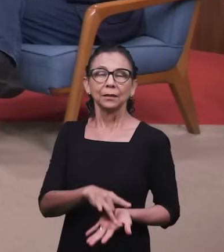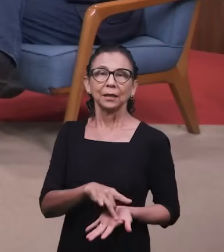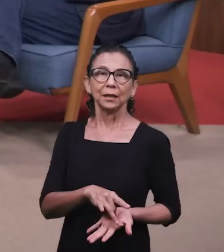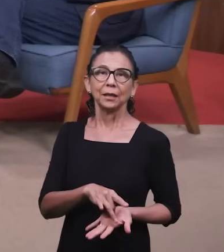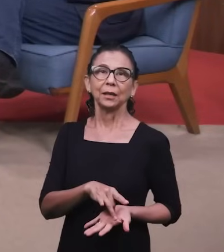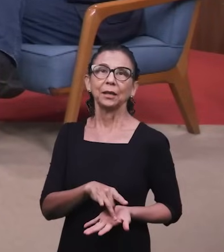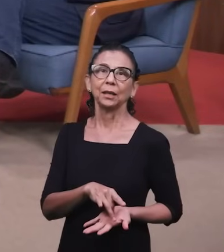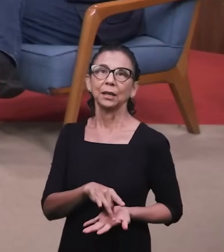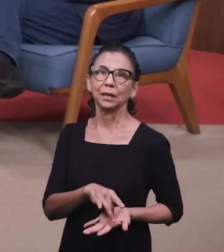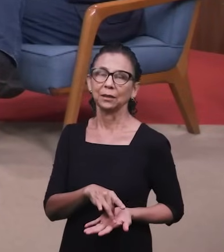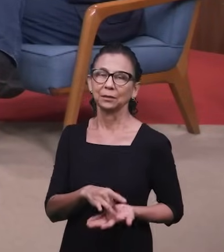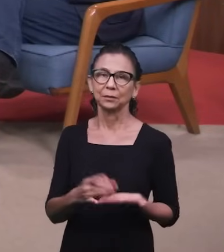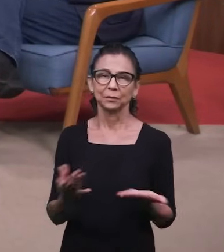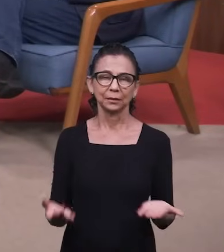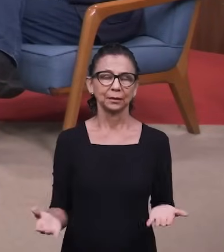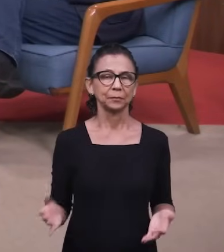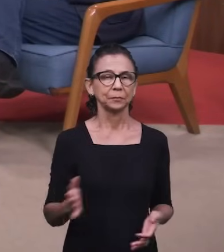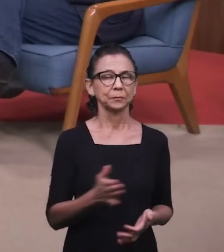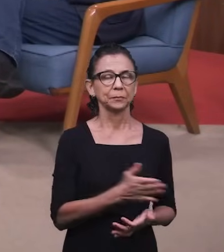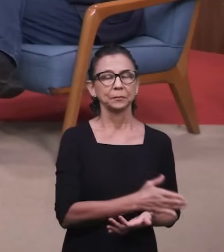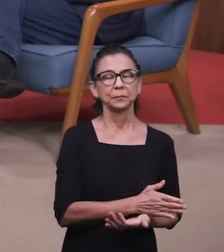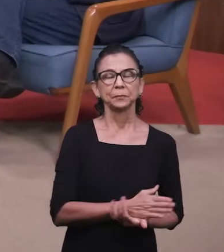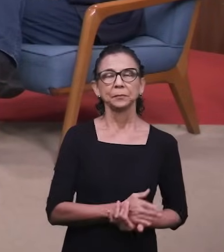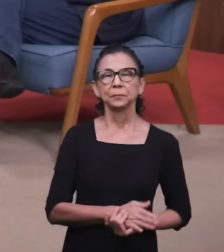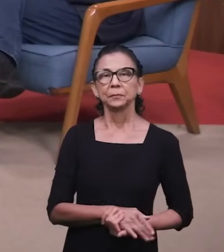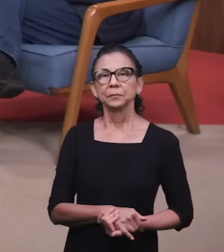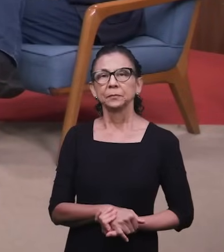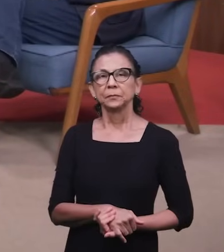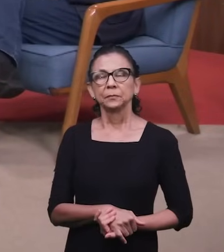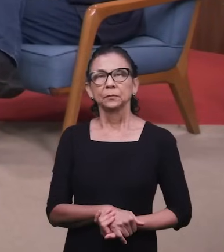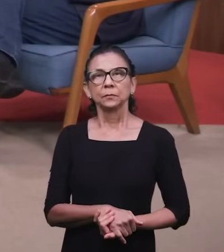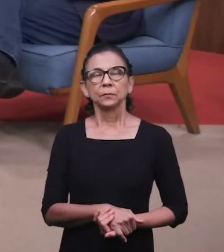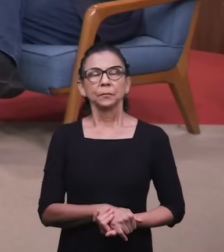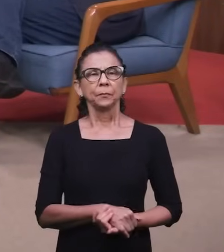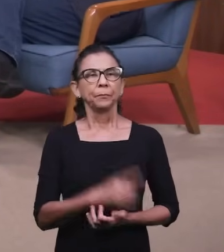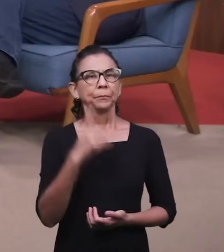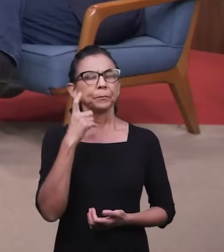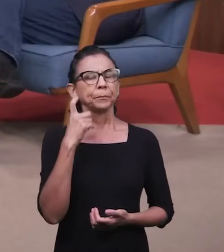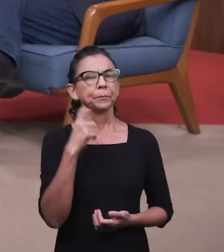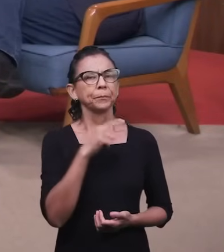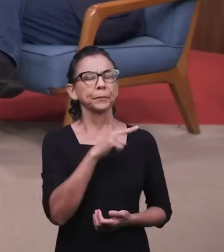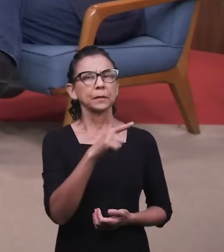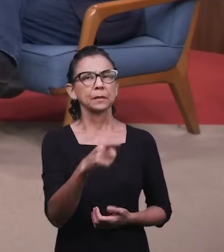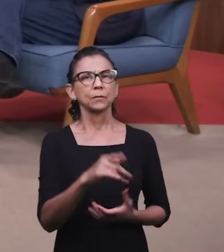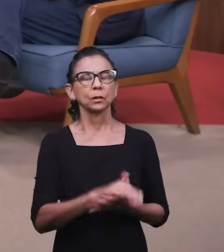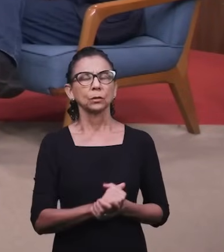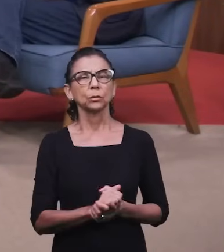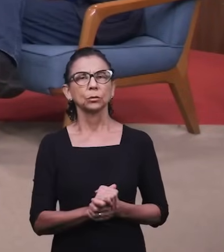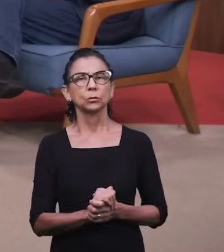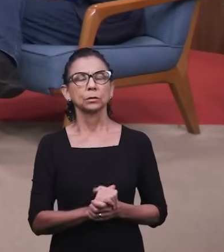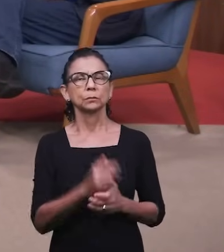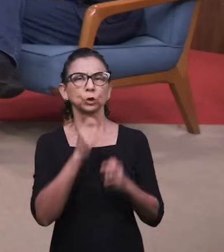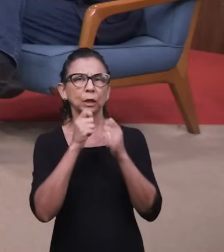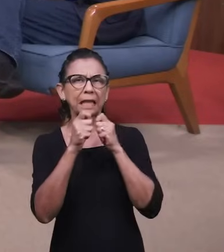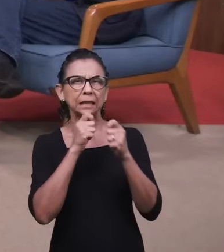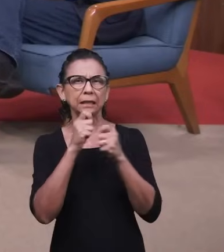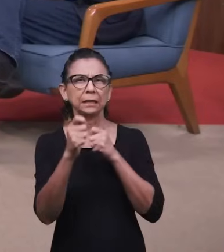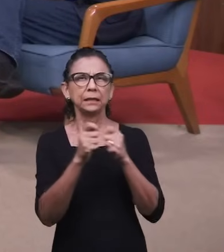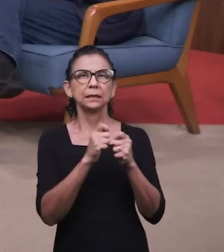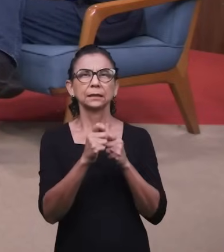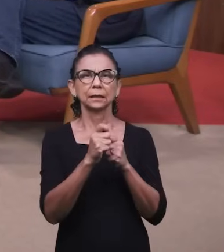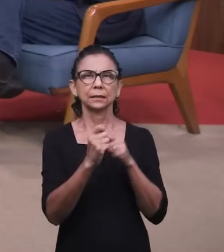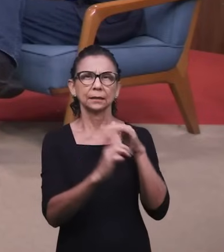curiosidade. E daí vem a ação do Espírito. É interessante isso que vocês estão abordando aqui, esse aspecto da imprensa, Daniel, porque